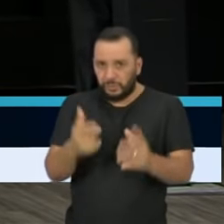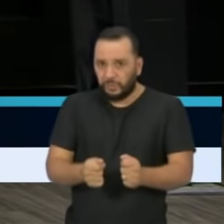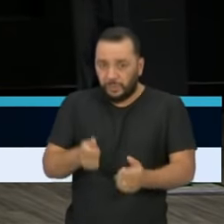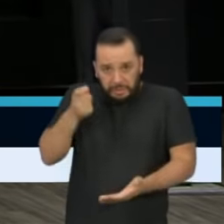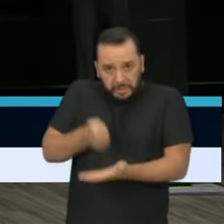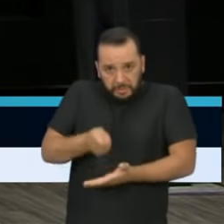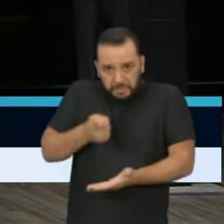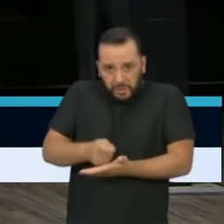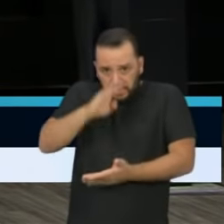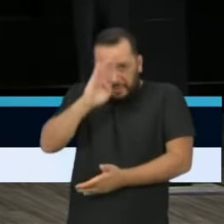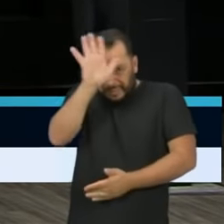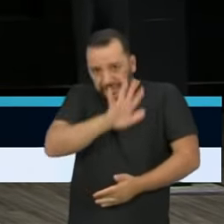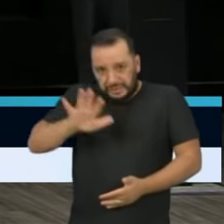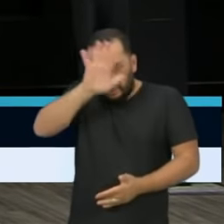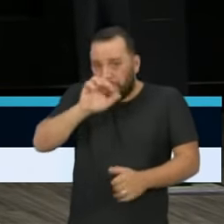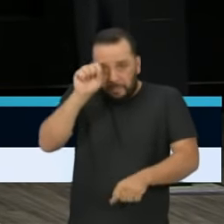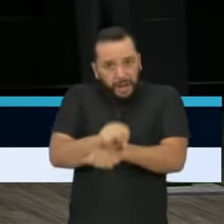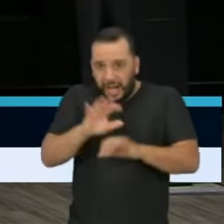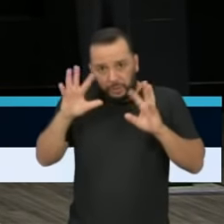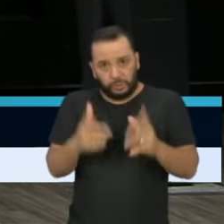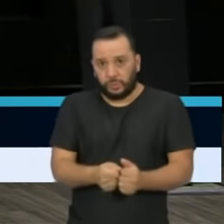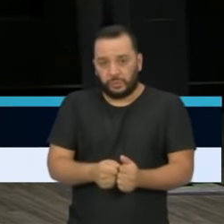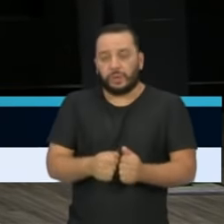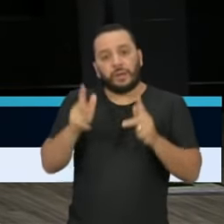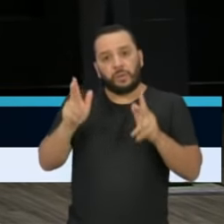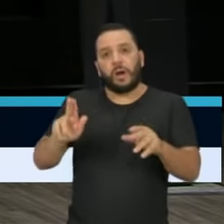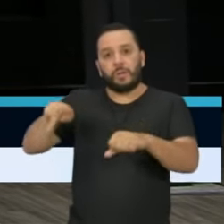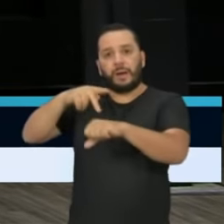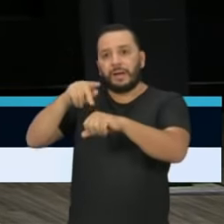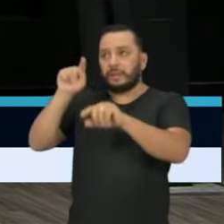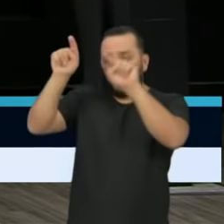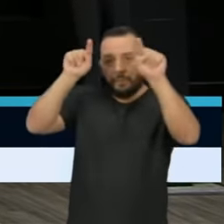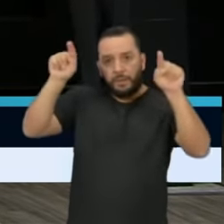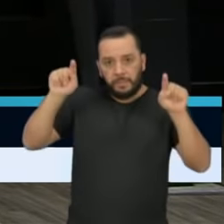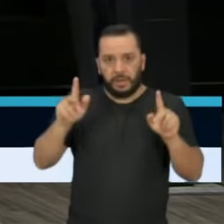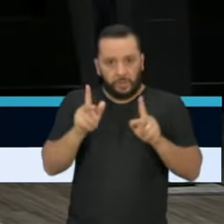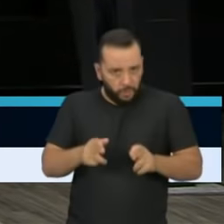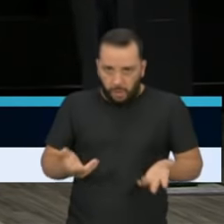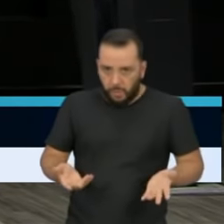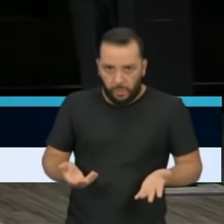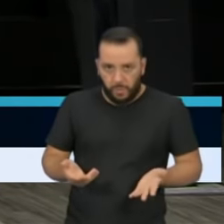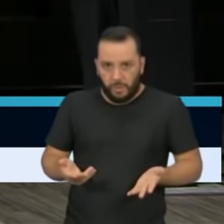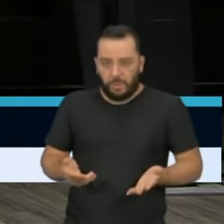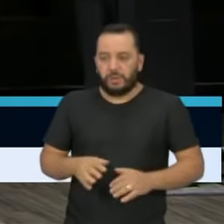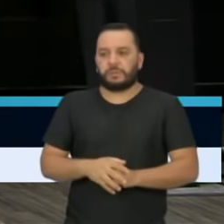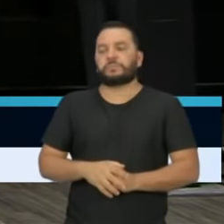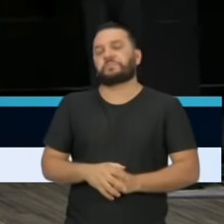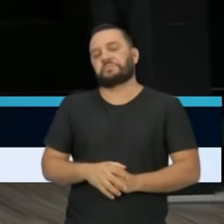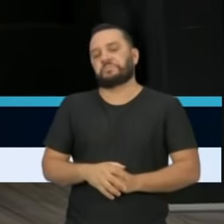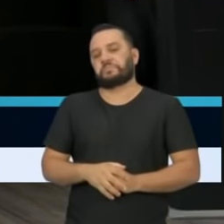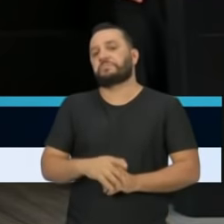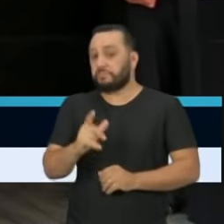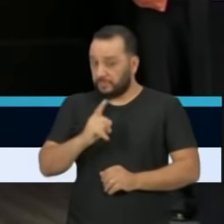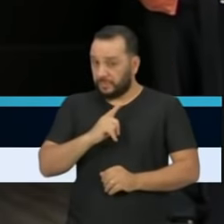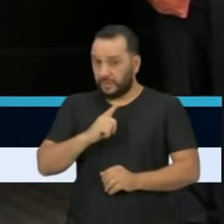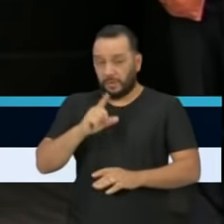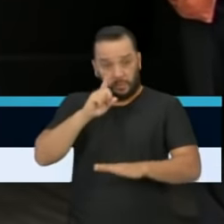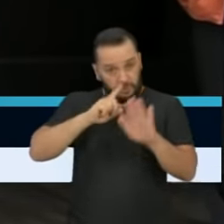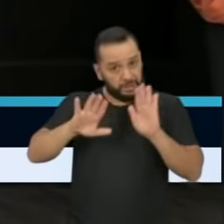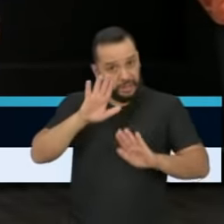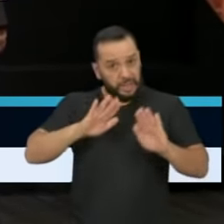no país inteiro, assim como já tem sido em outros países do mundo? Eduarda, nós temos tido muito cuidado e